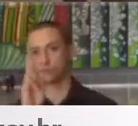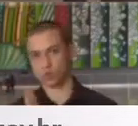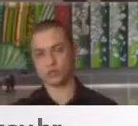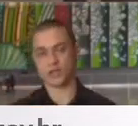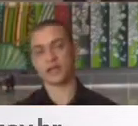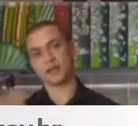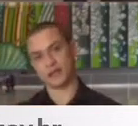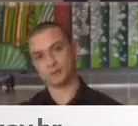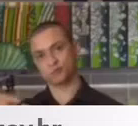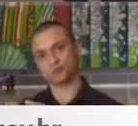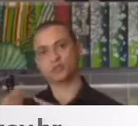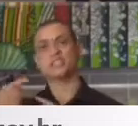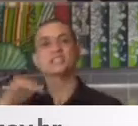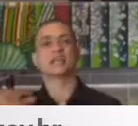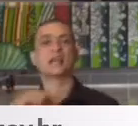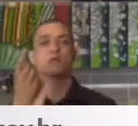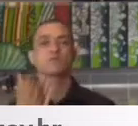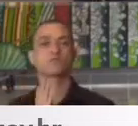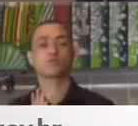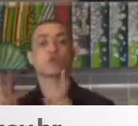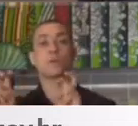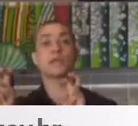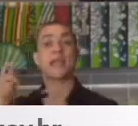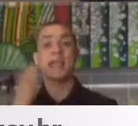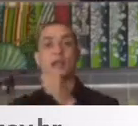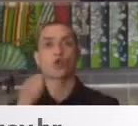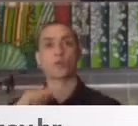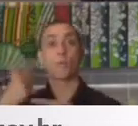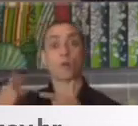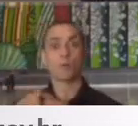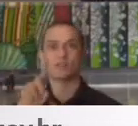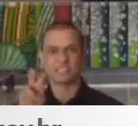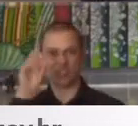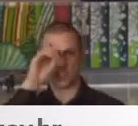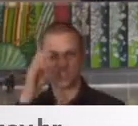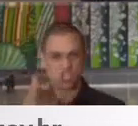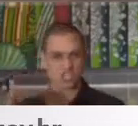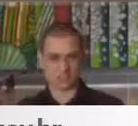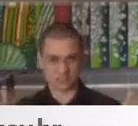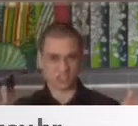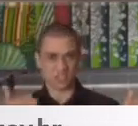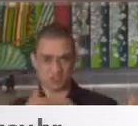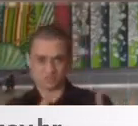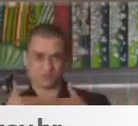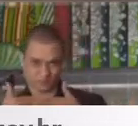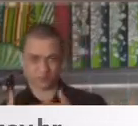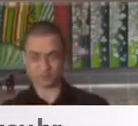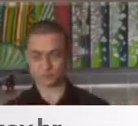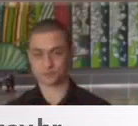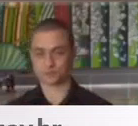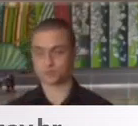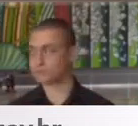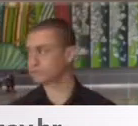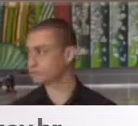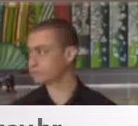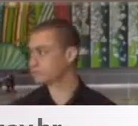Vanessa Lorenzini em relação ao impacto desses primeiros 15 dias da crise do coronavírus. Meirelles.